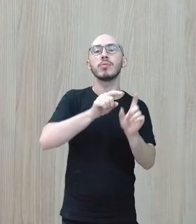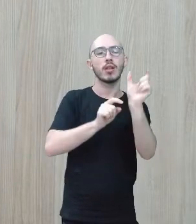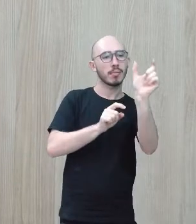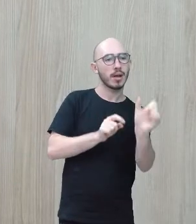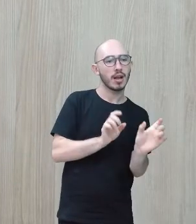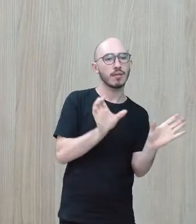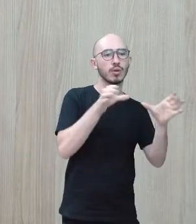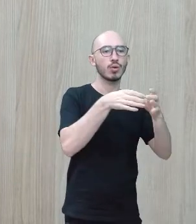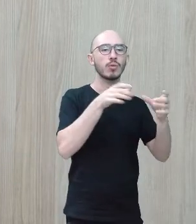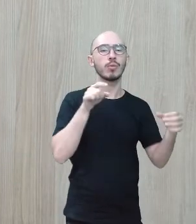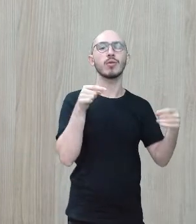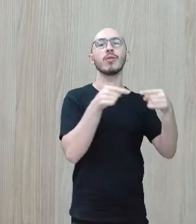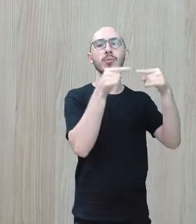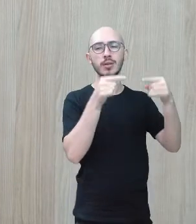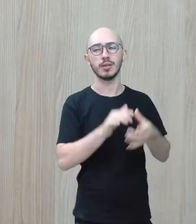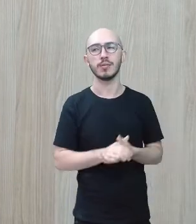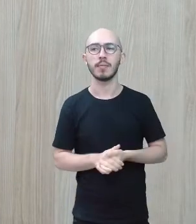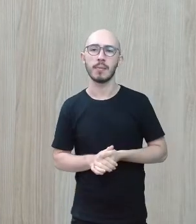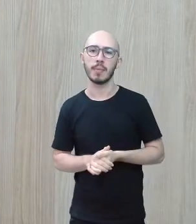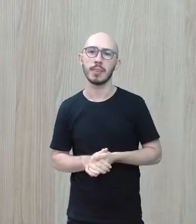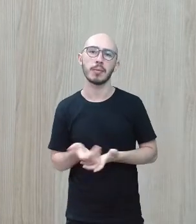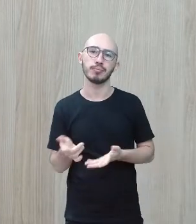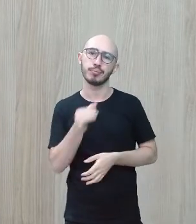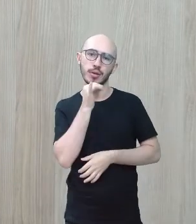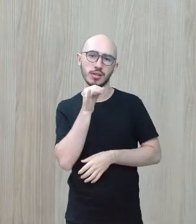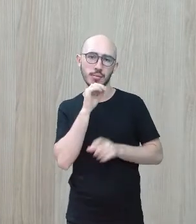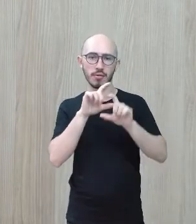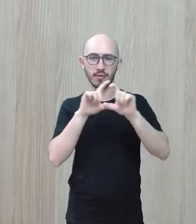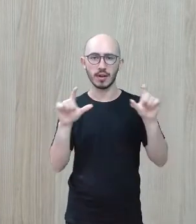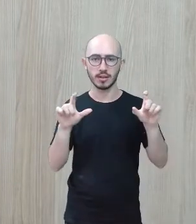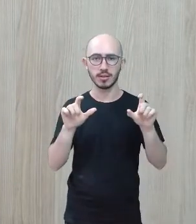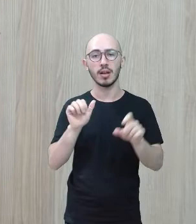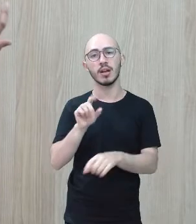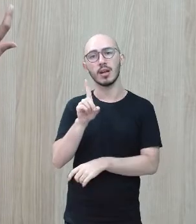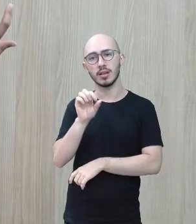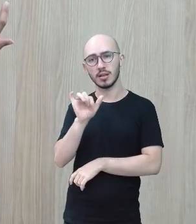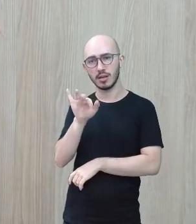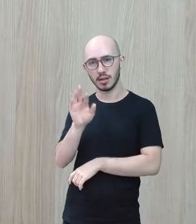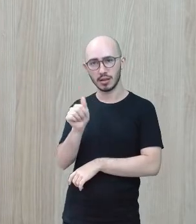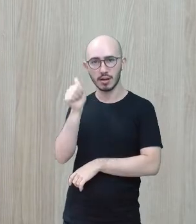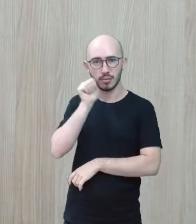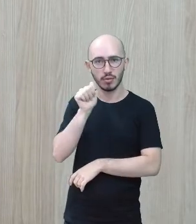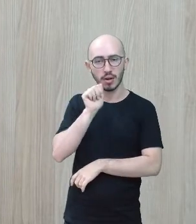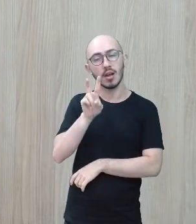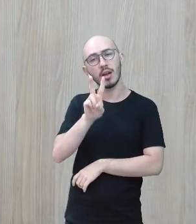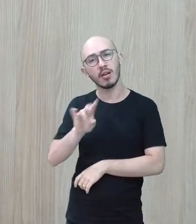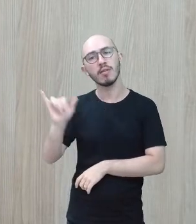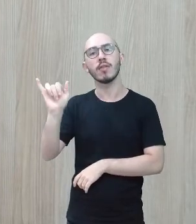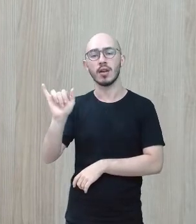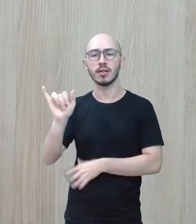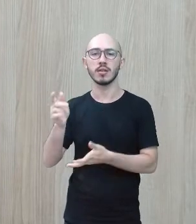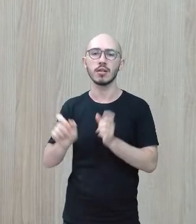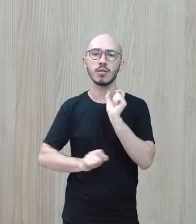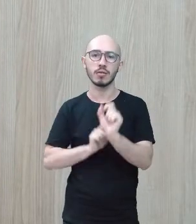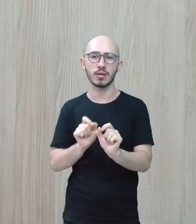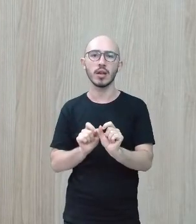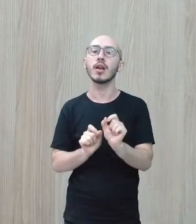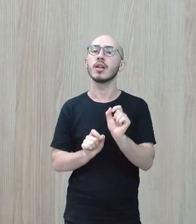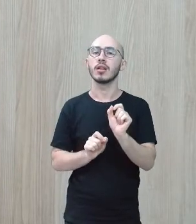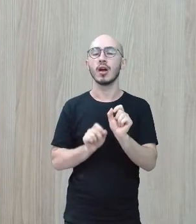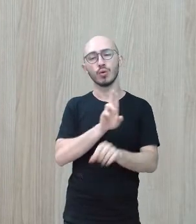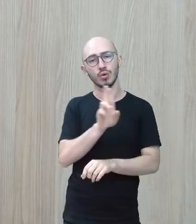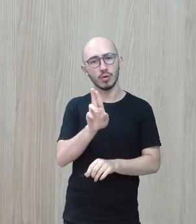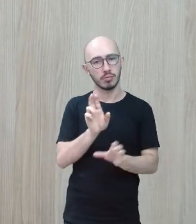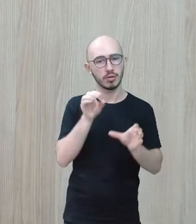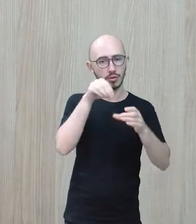a Adriana vai, então, a Adriana é uma classe, está dentro de uma classe de palavras e vai está dentro de outra classe de